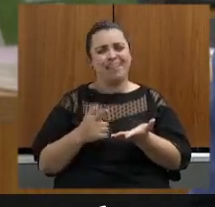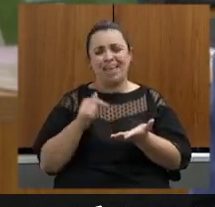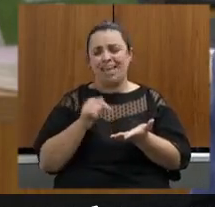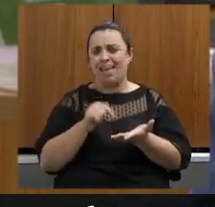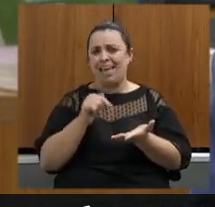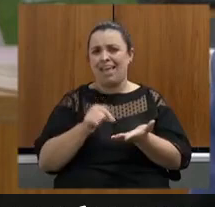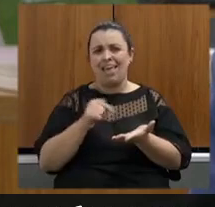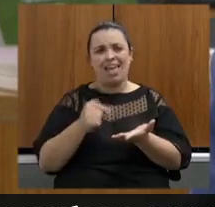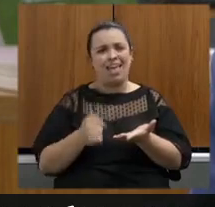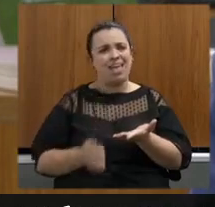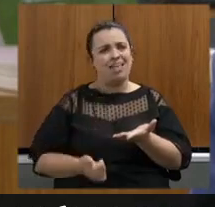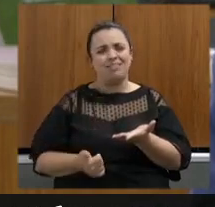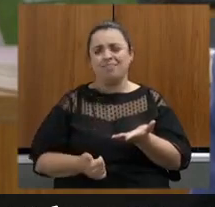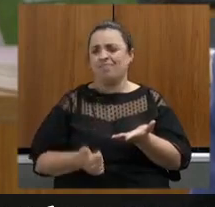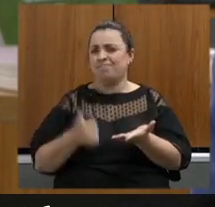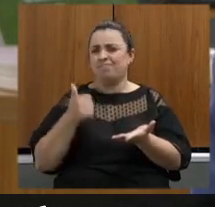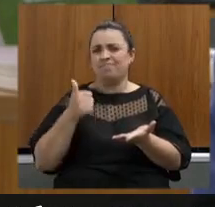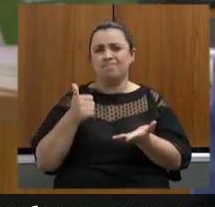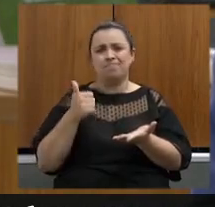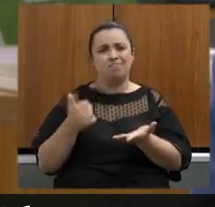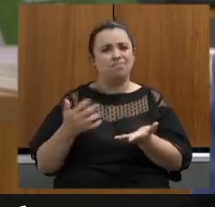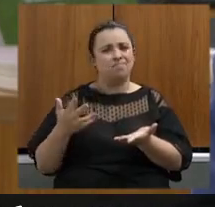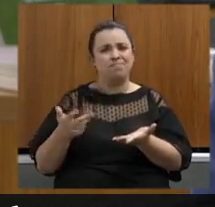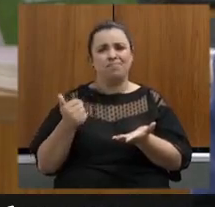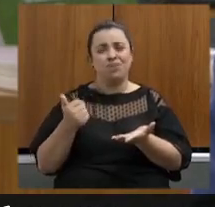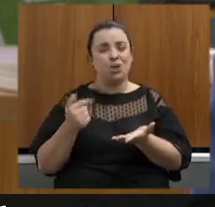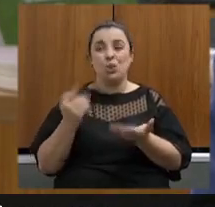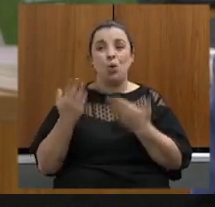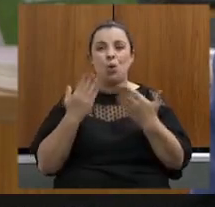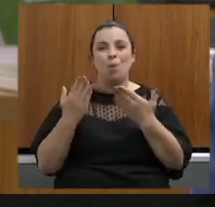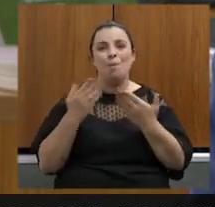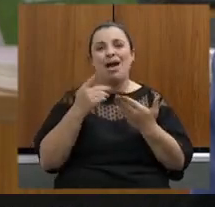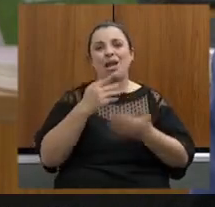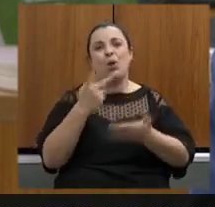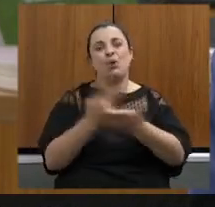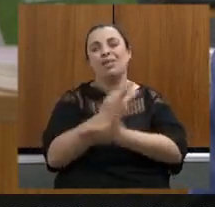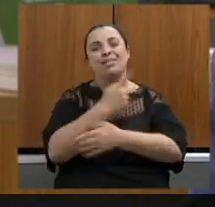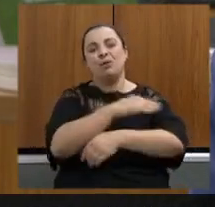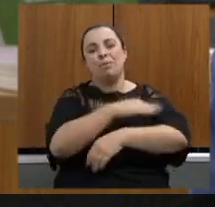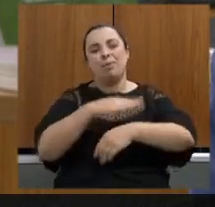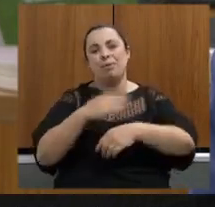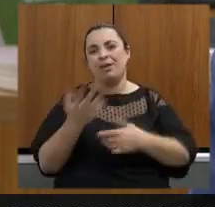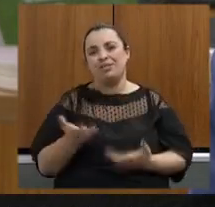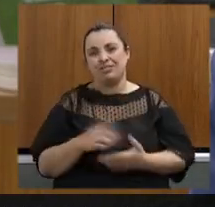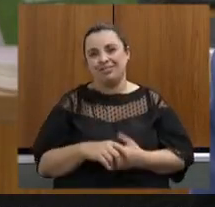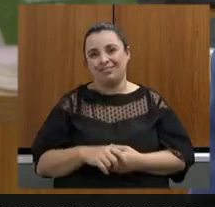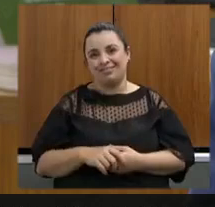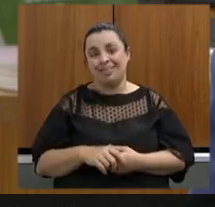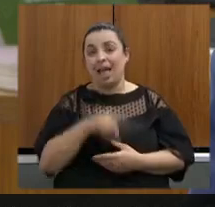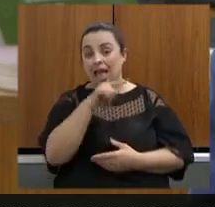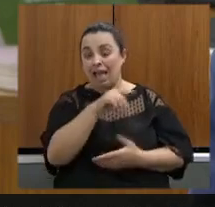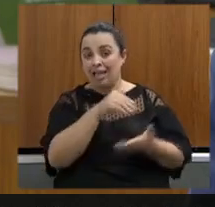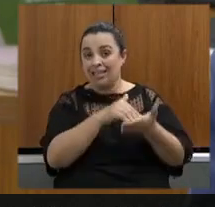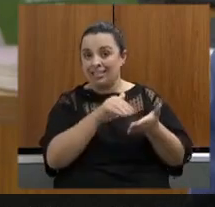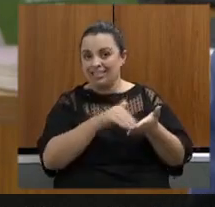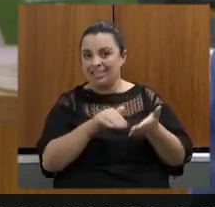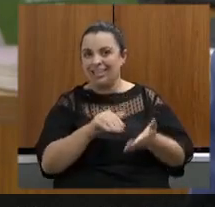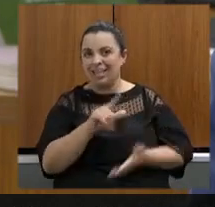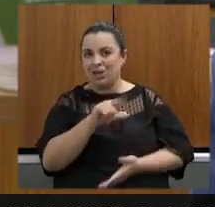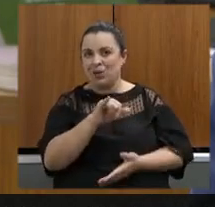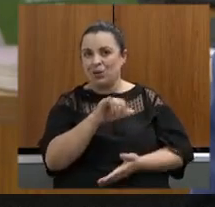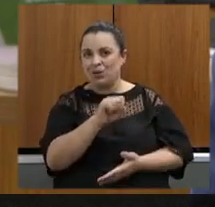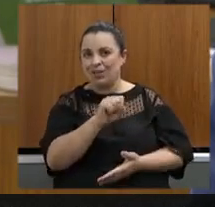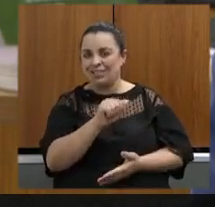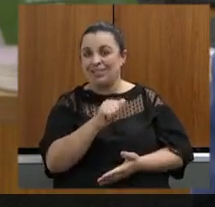com que foi feito com relação a Brumadinho e como a secretária que mesmo nos disse o nosso